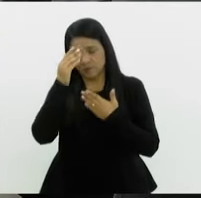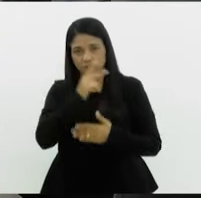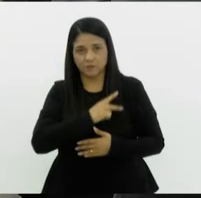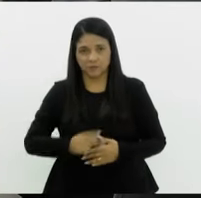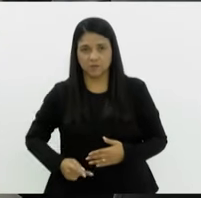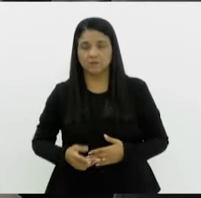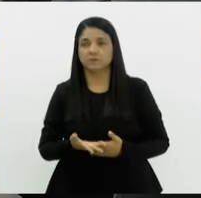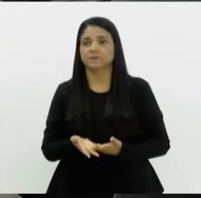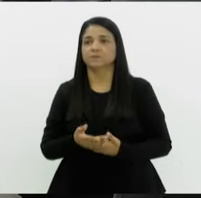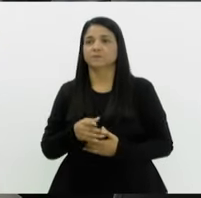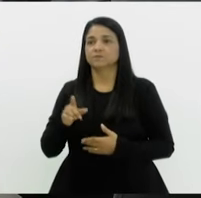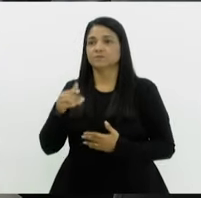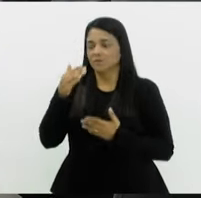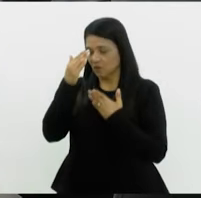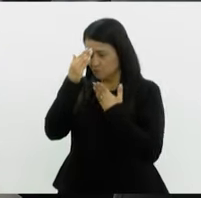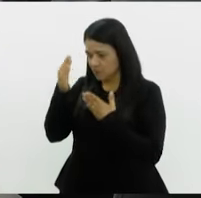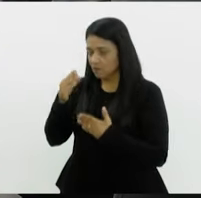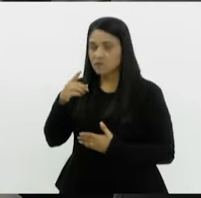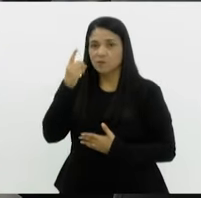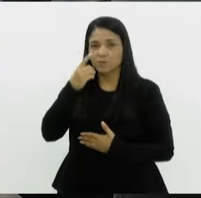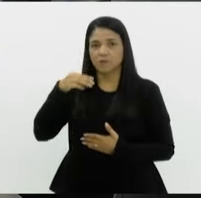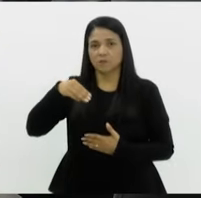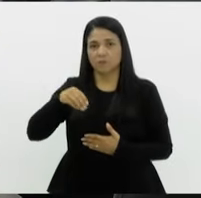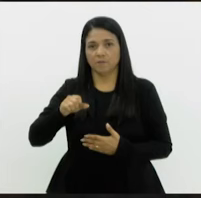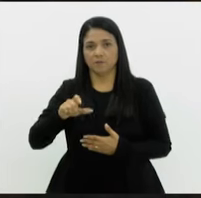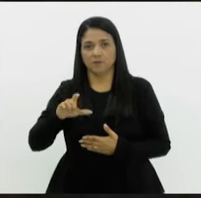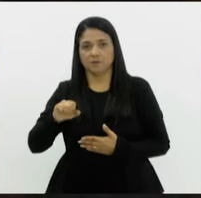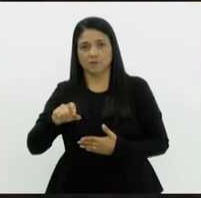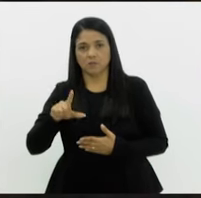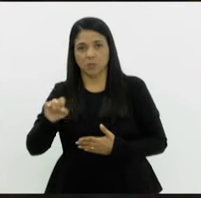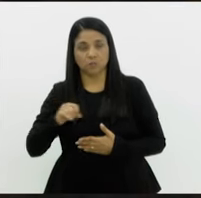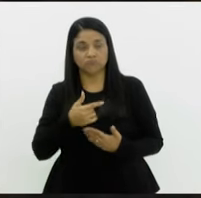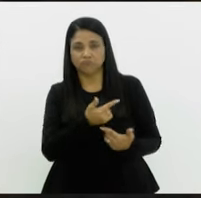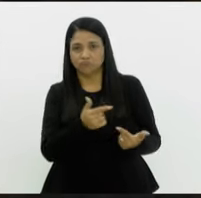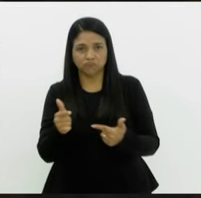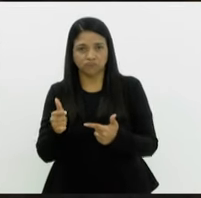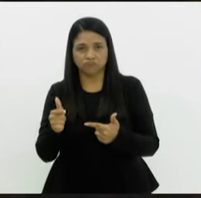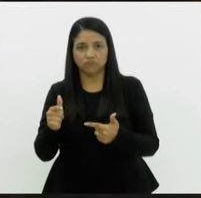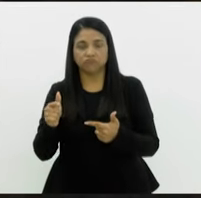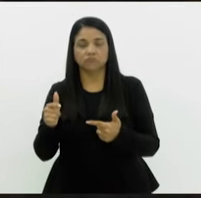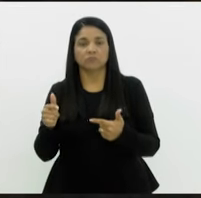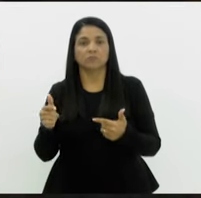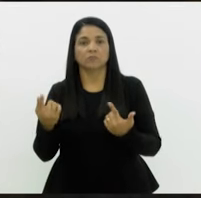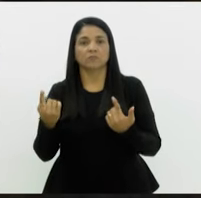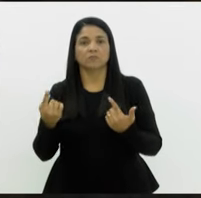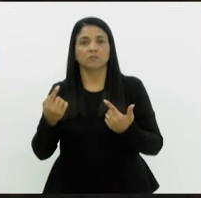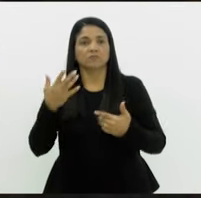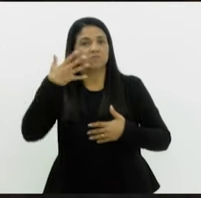nobre deputado Marcelo Dino. Não havendo nada mais a